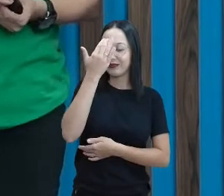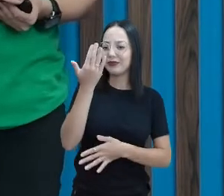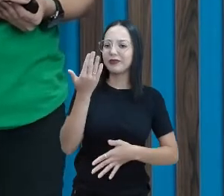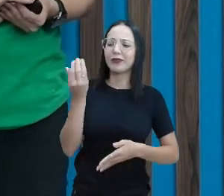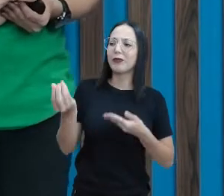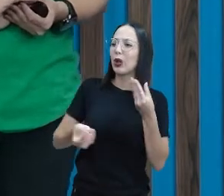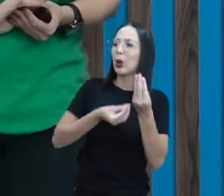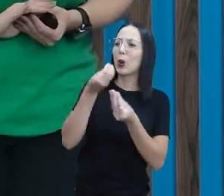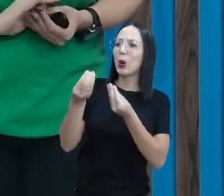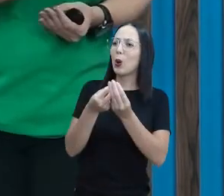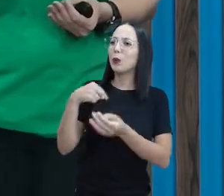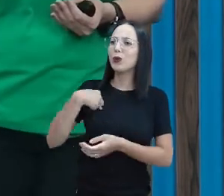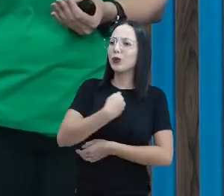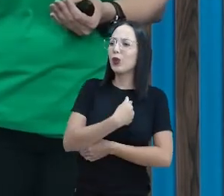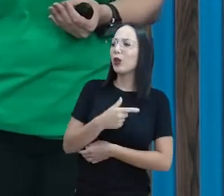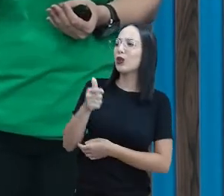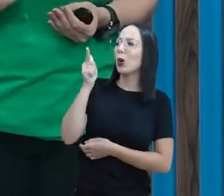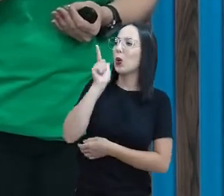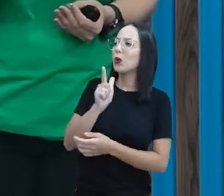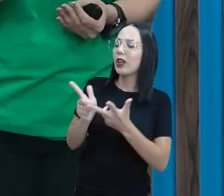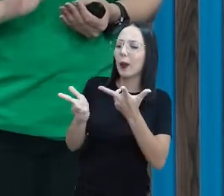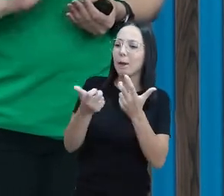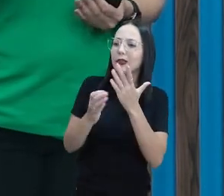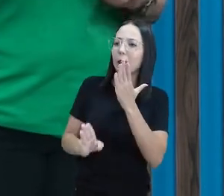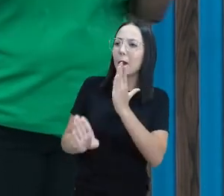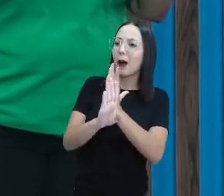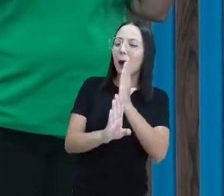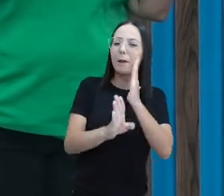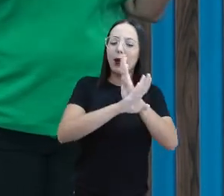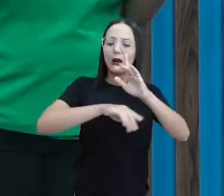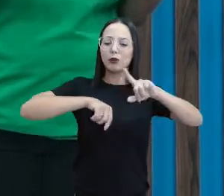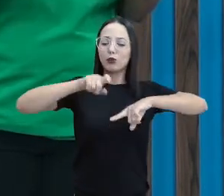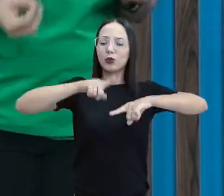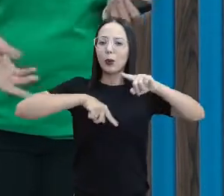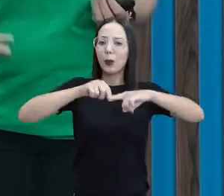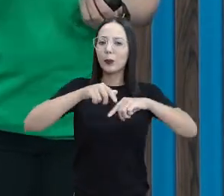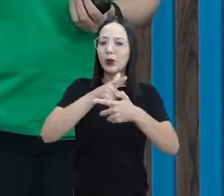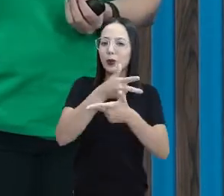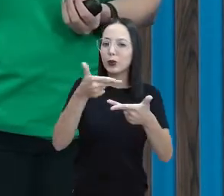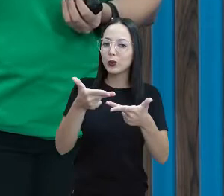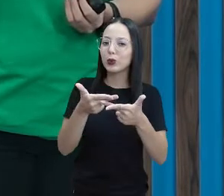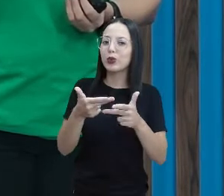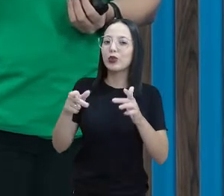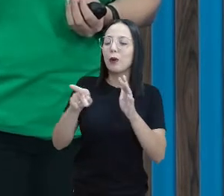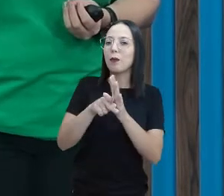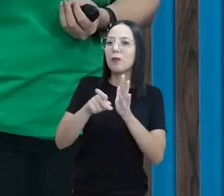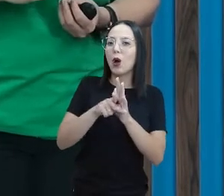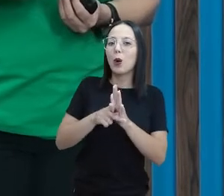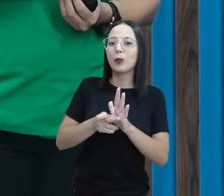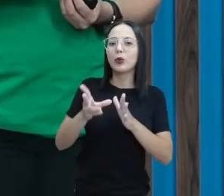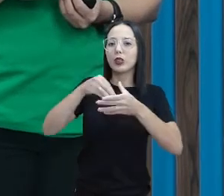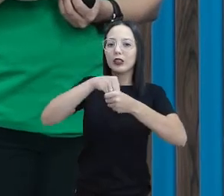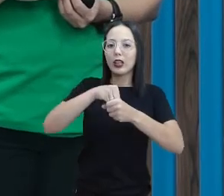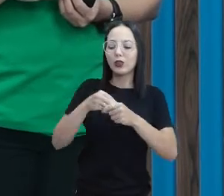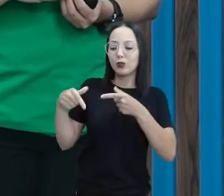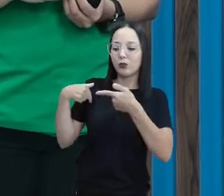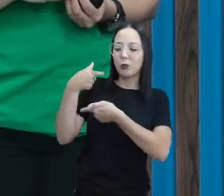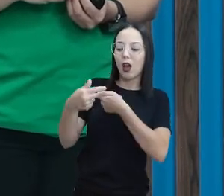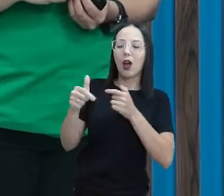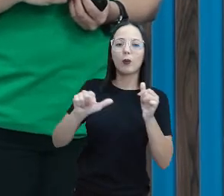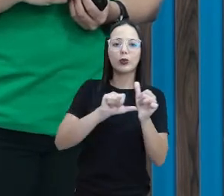a gente consegue identificar esses produtos que vêm desses organismos